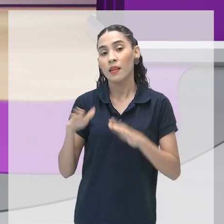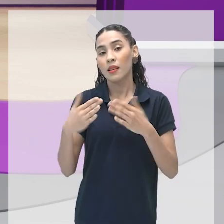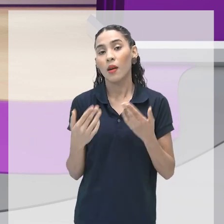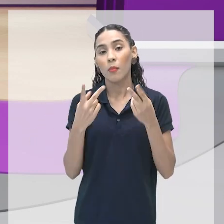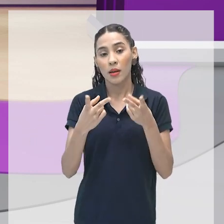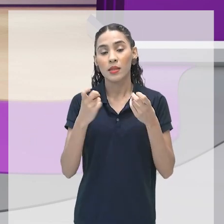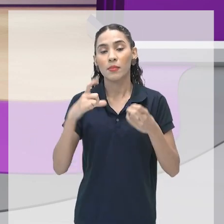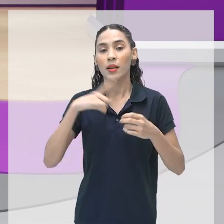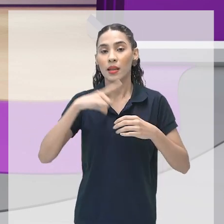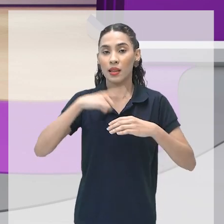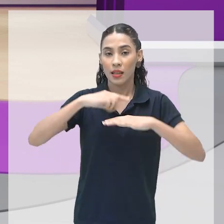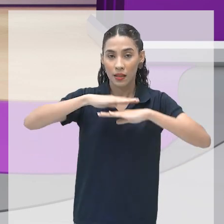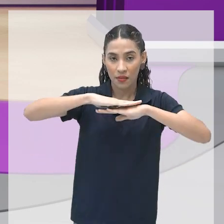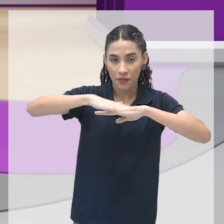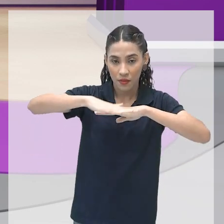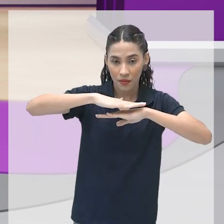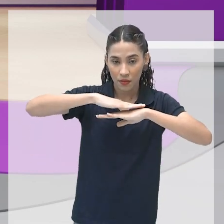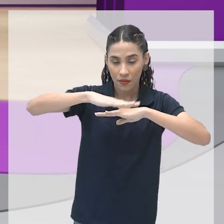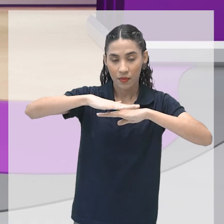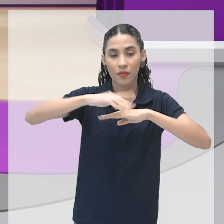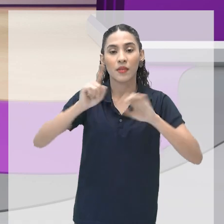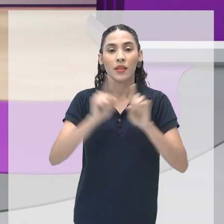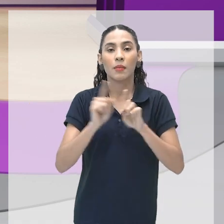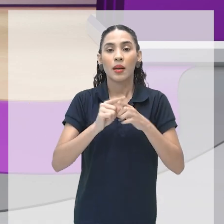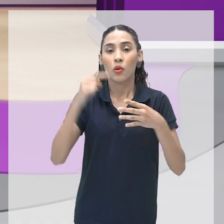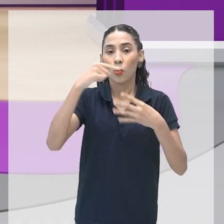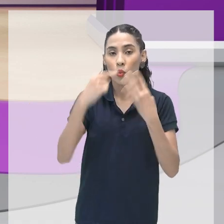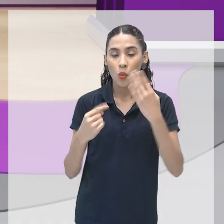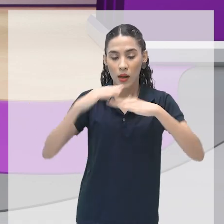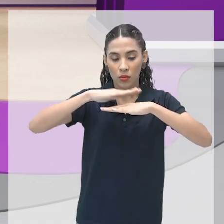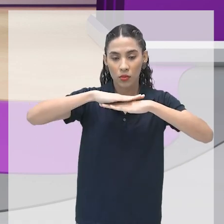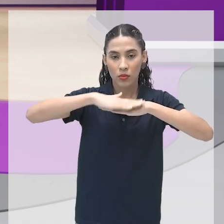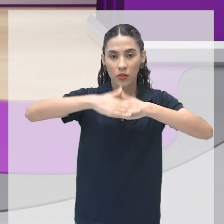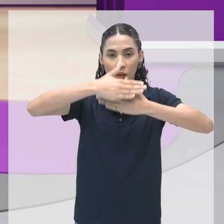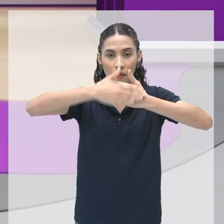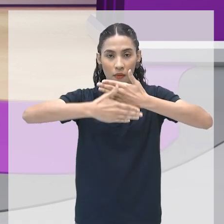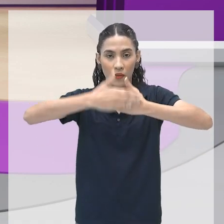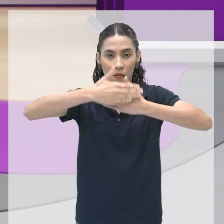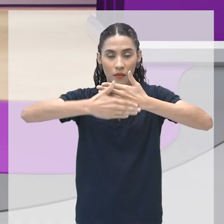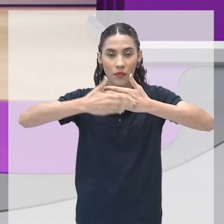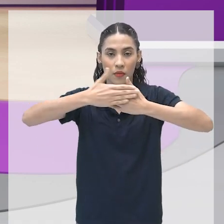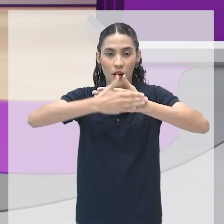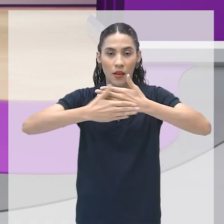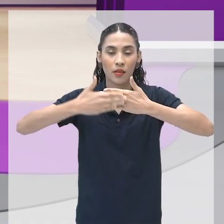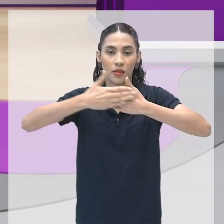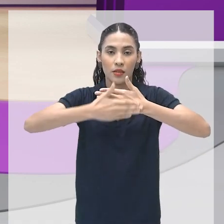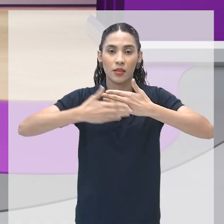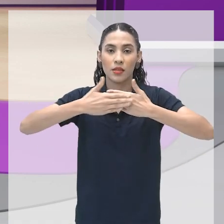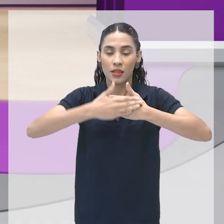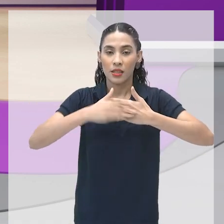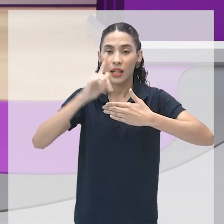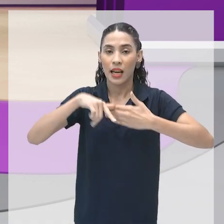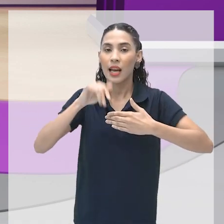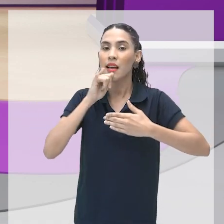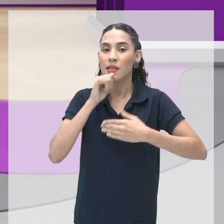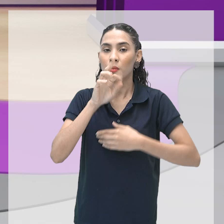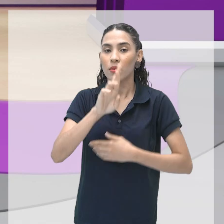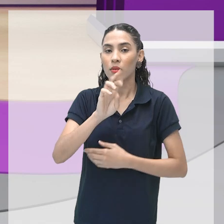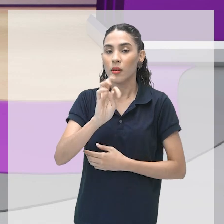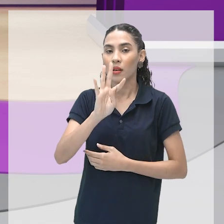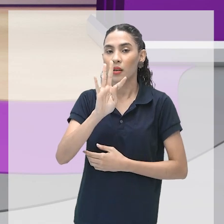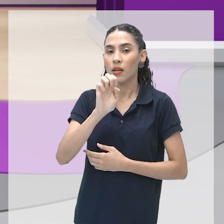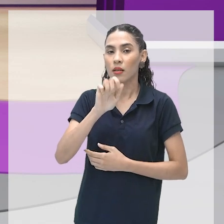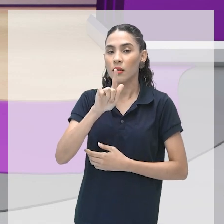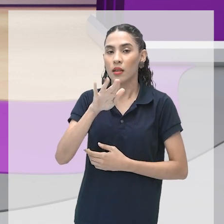ter faces e 4 faces desse prisma aqui são faces retangulares, né?